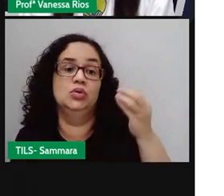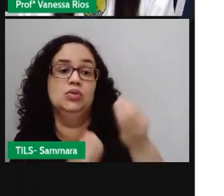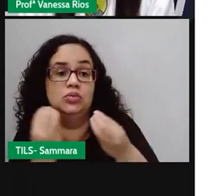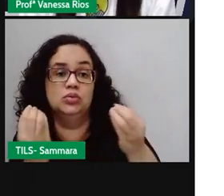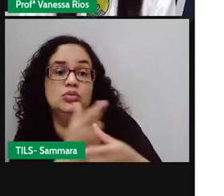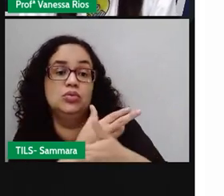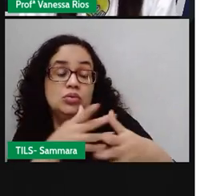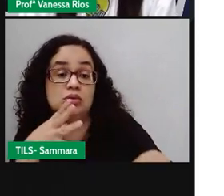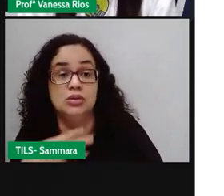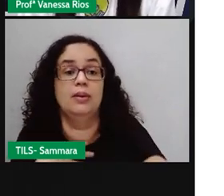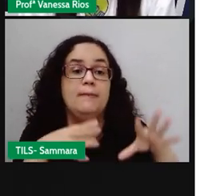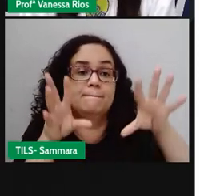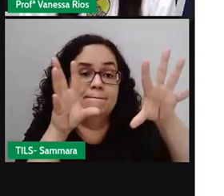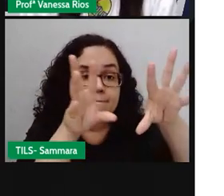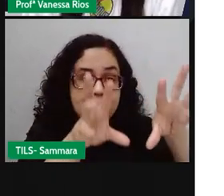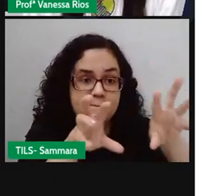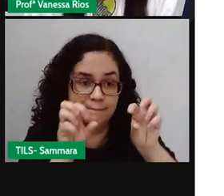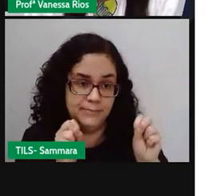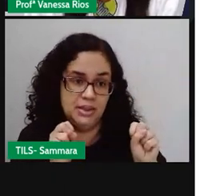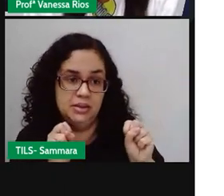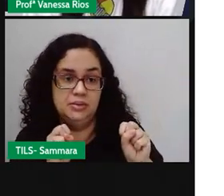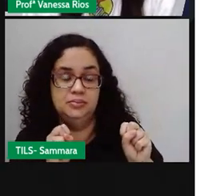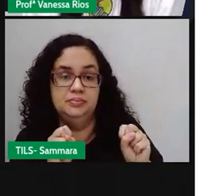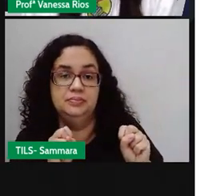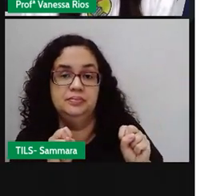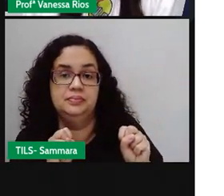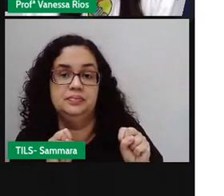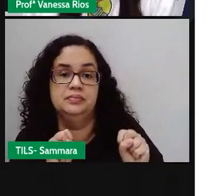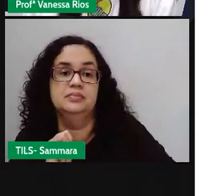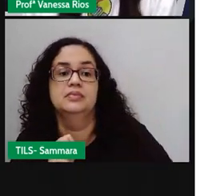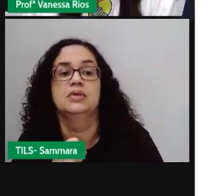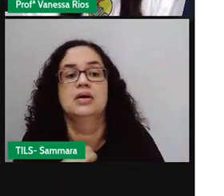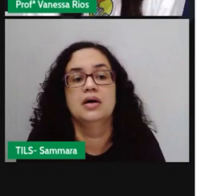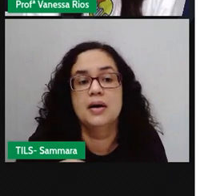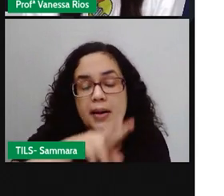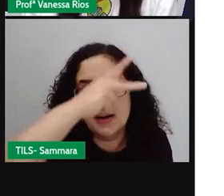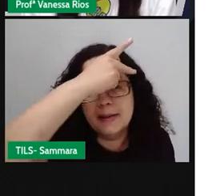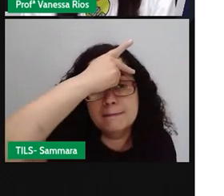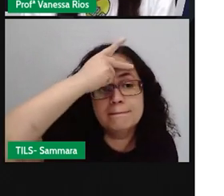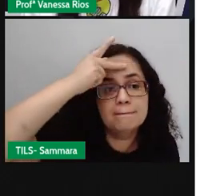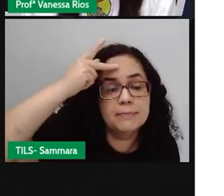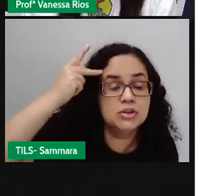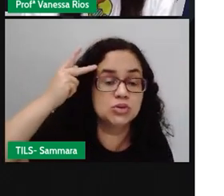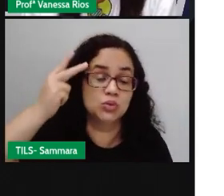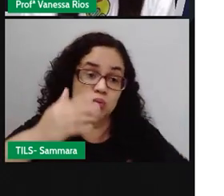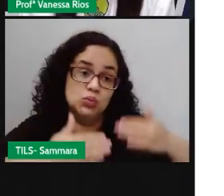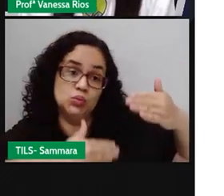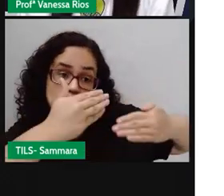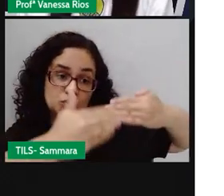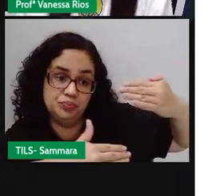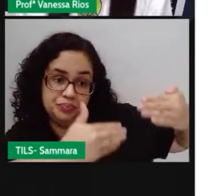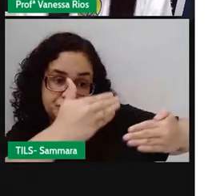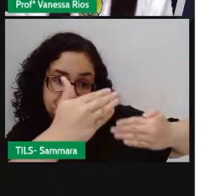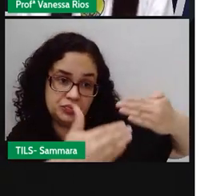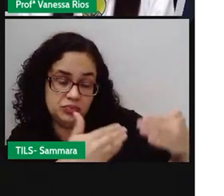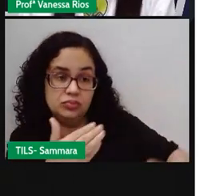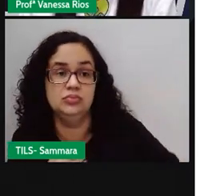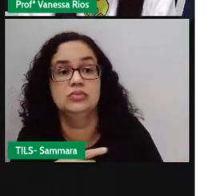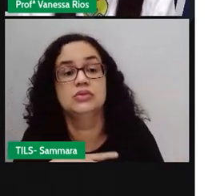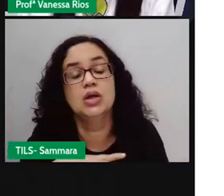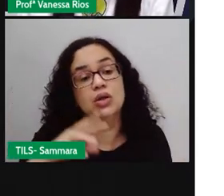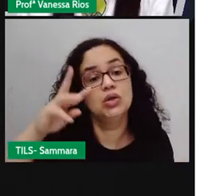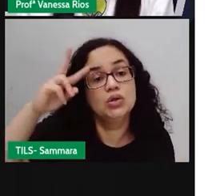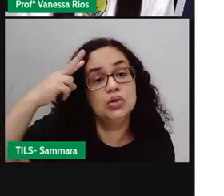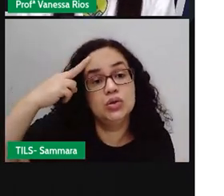coisas concretas, bens concretos deixados pelas pessoas no decorrer do tempo e que vão contar ali